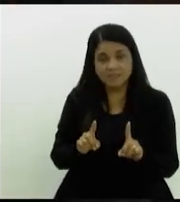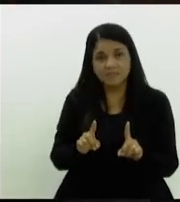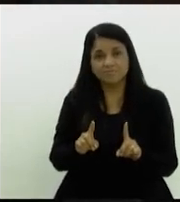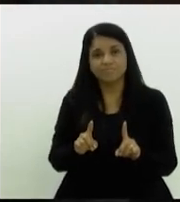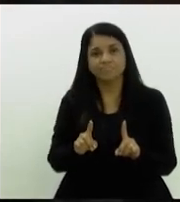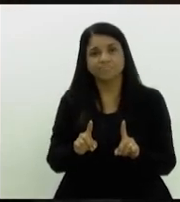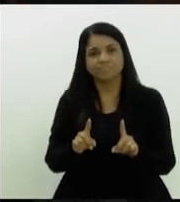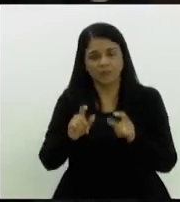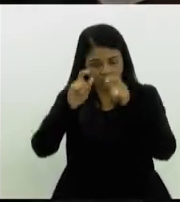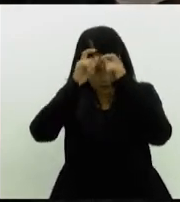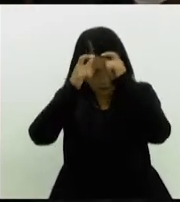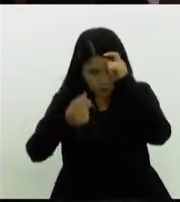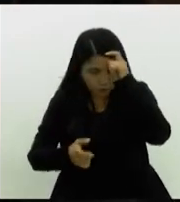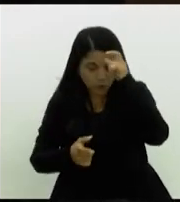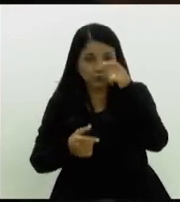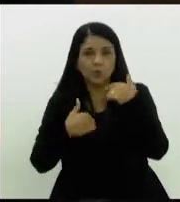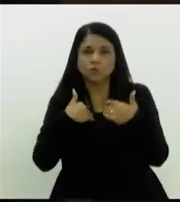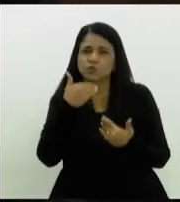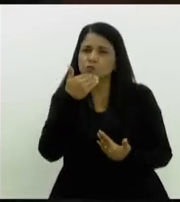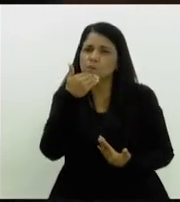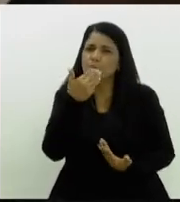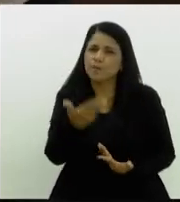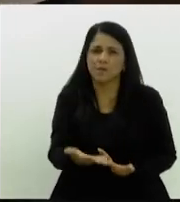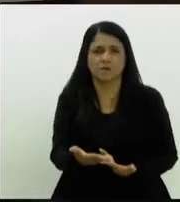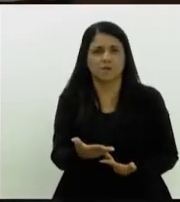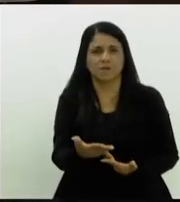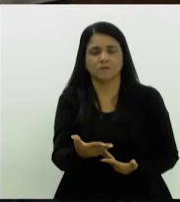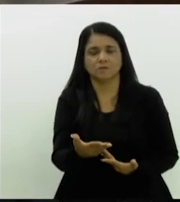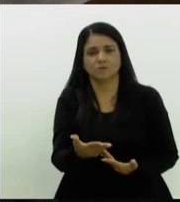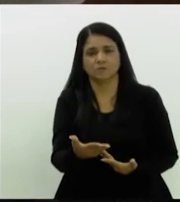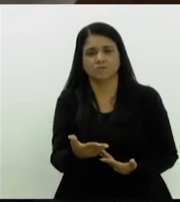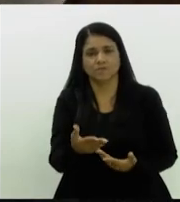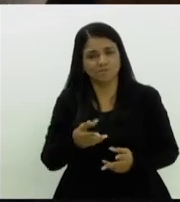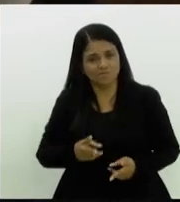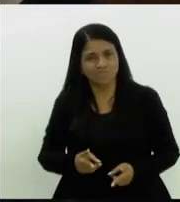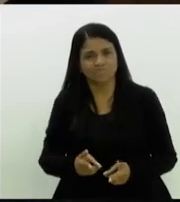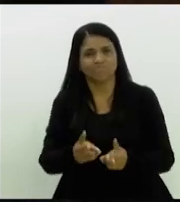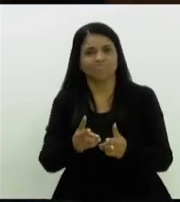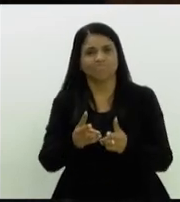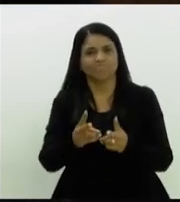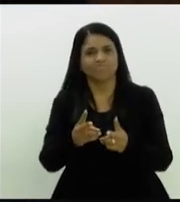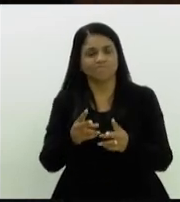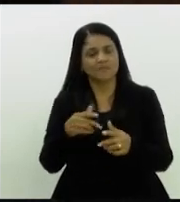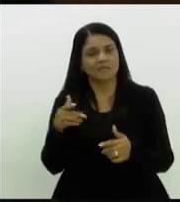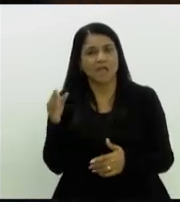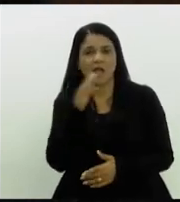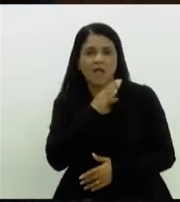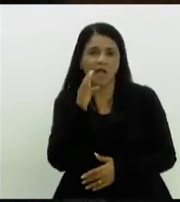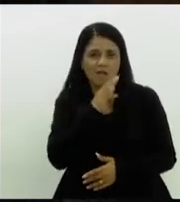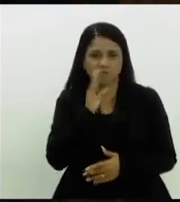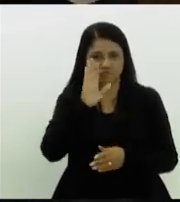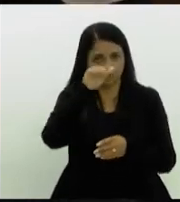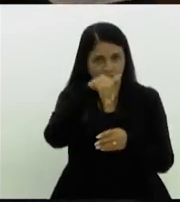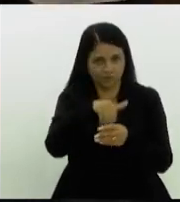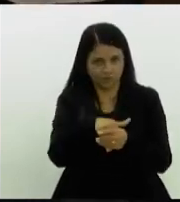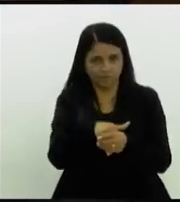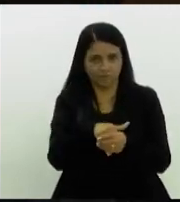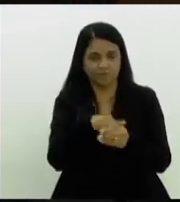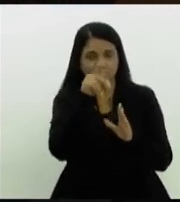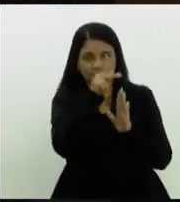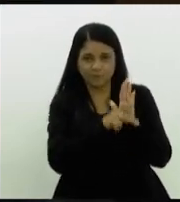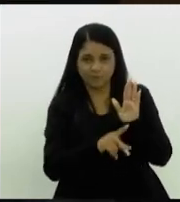faz esse apelo à Vossa Excelência para que a gente possa dar, acelerar para que eles sejam